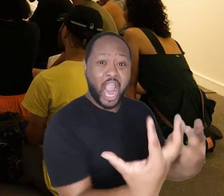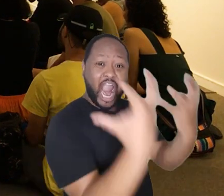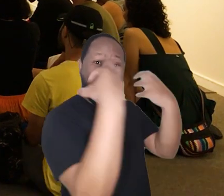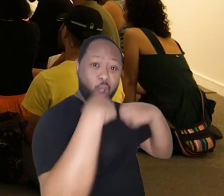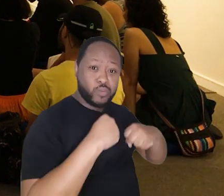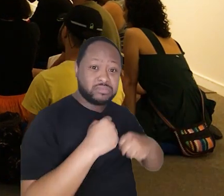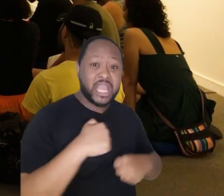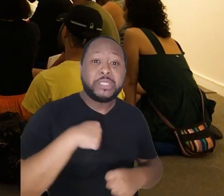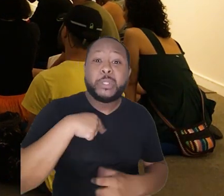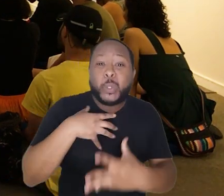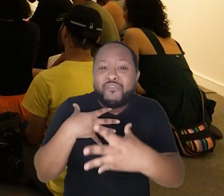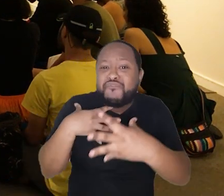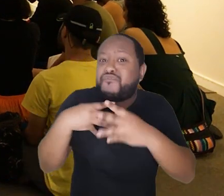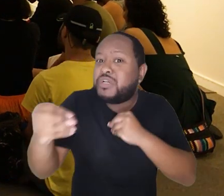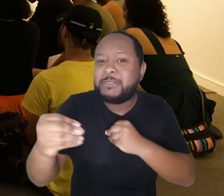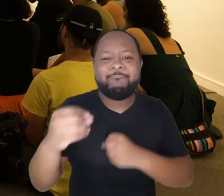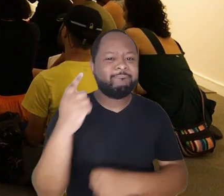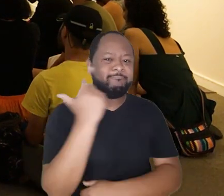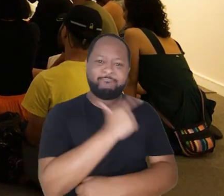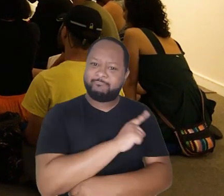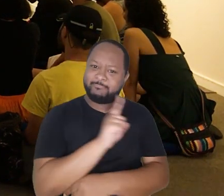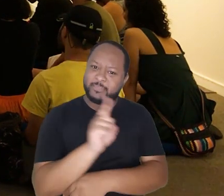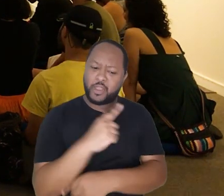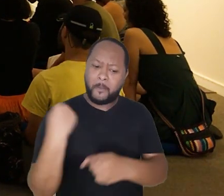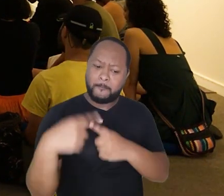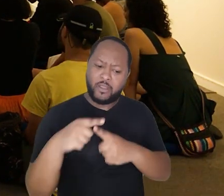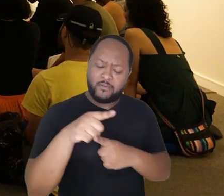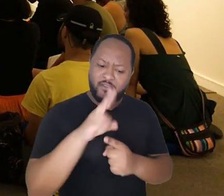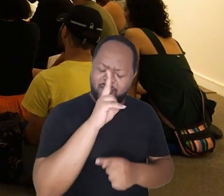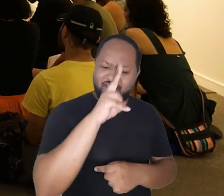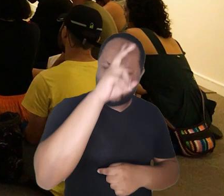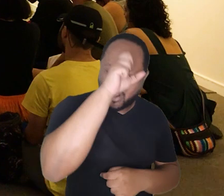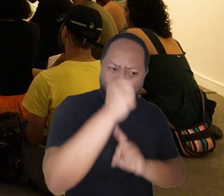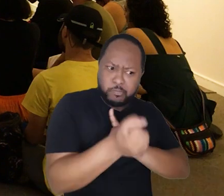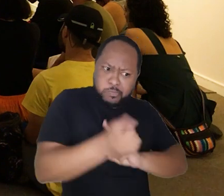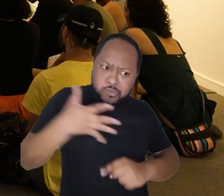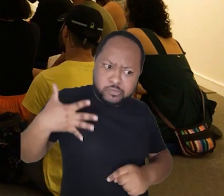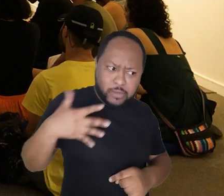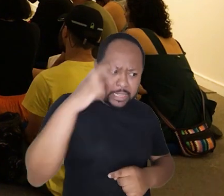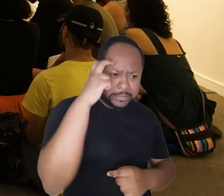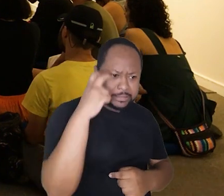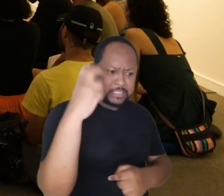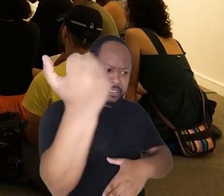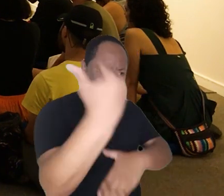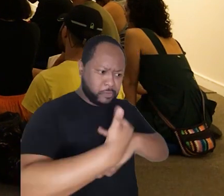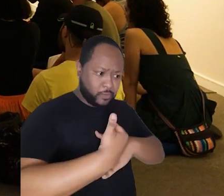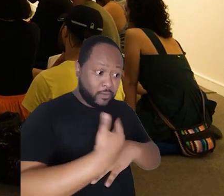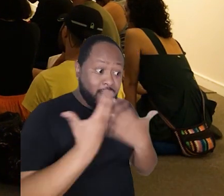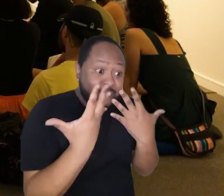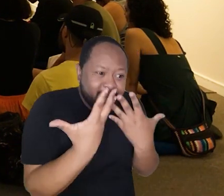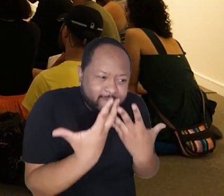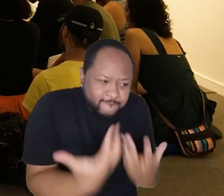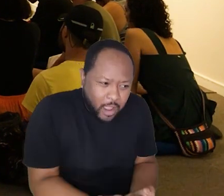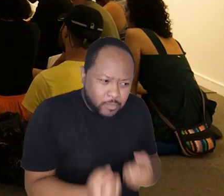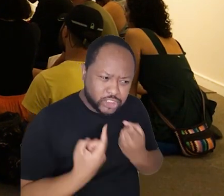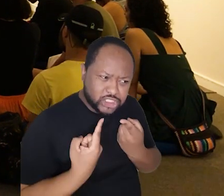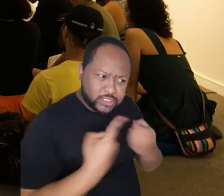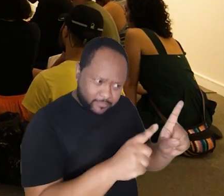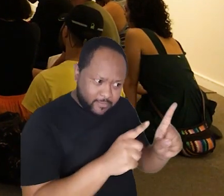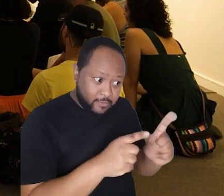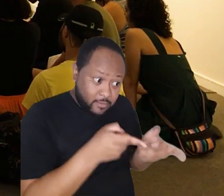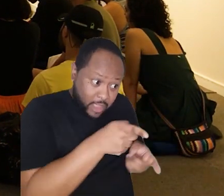consigo fugir, porque você é muito forte, veloz, inteligente. Então, vamos fazer uma coisa, eu vou te